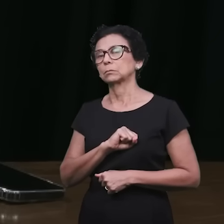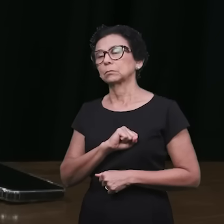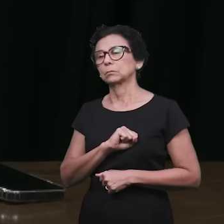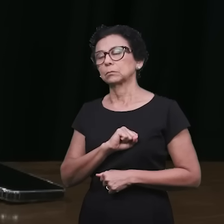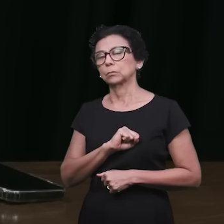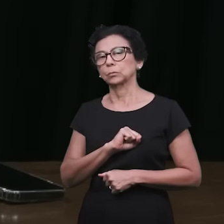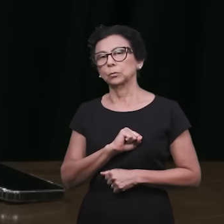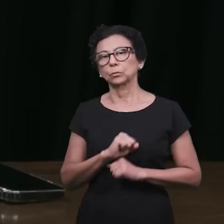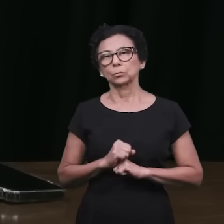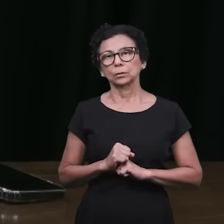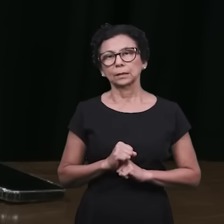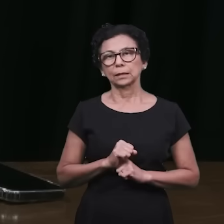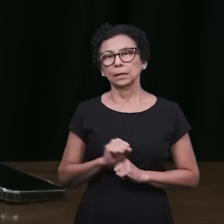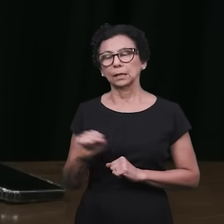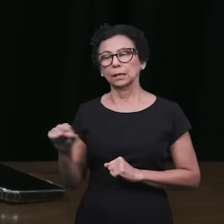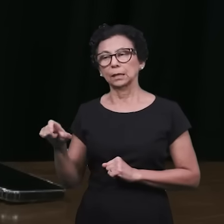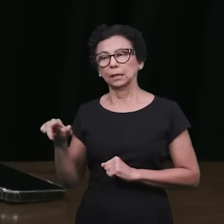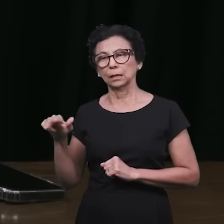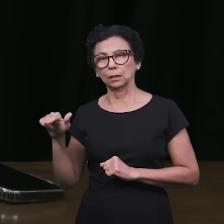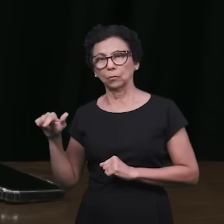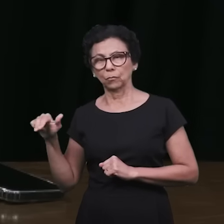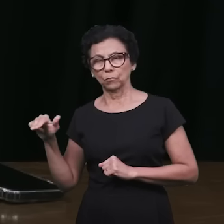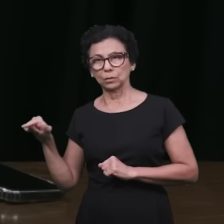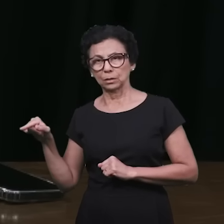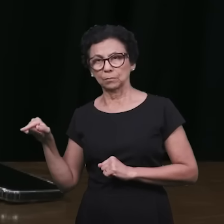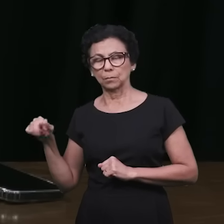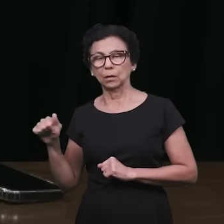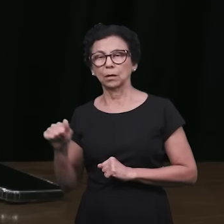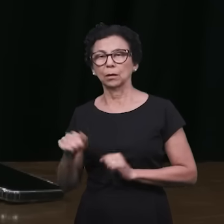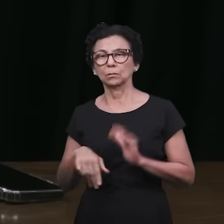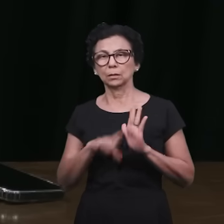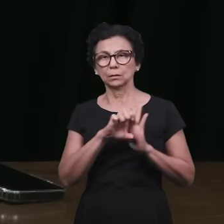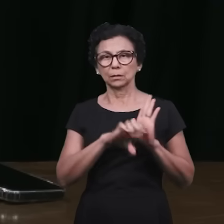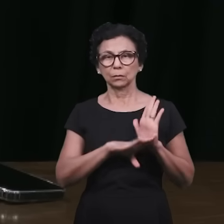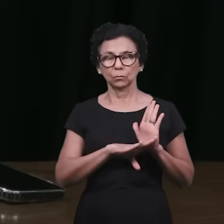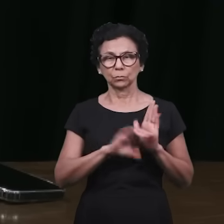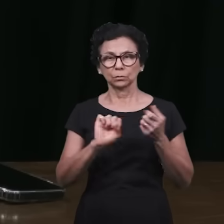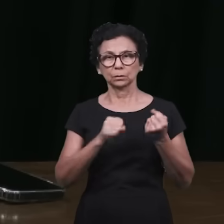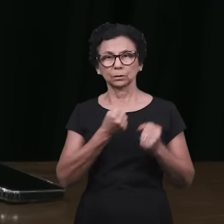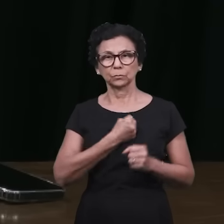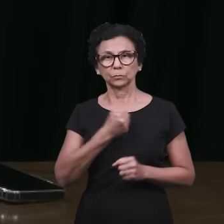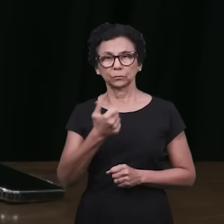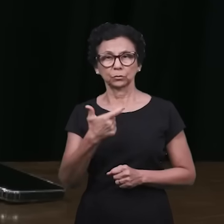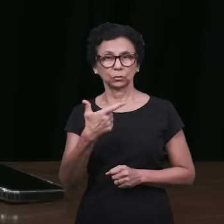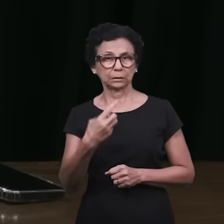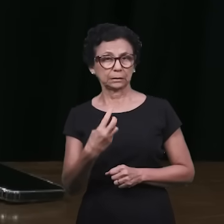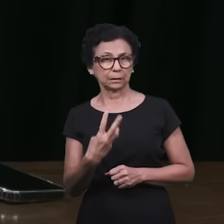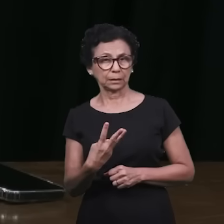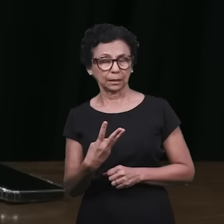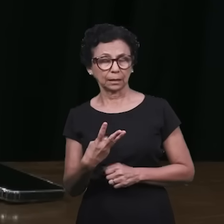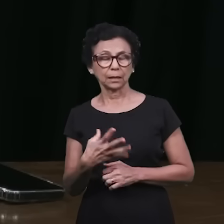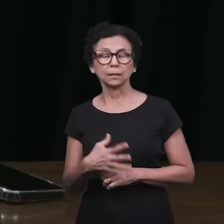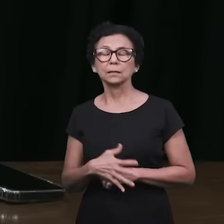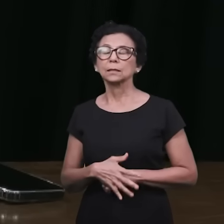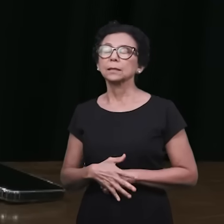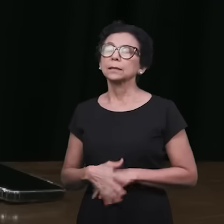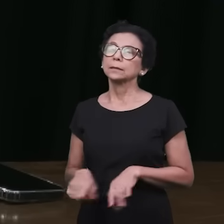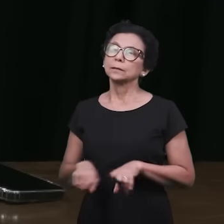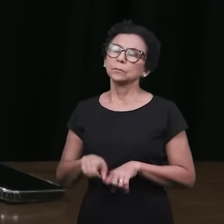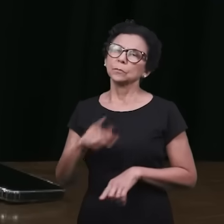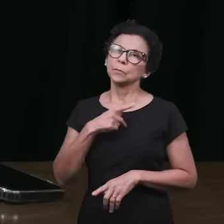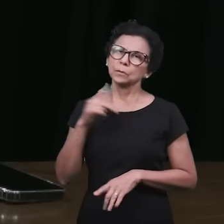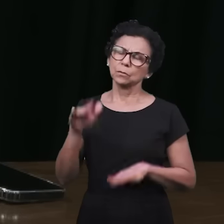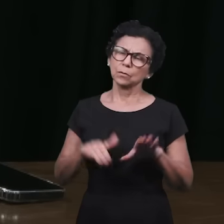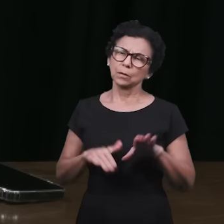tem o estatuto da ovelha, lá no Salmo 23, há um pastor que às vezes tem que trazer uma palavra